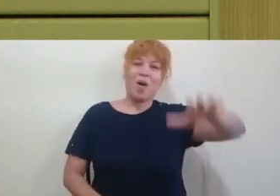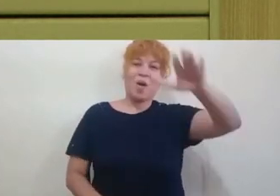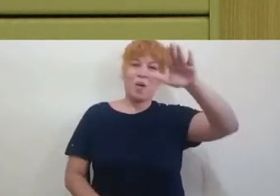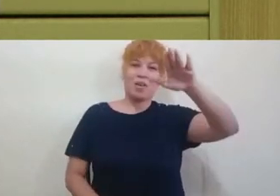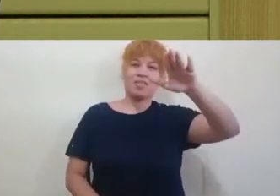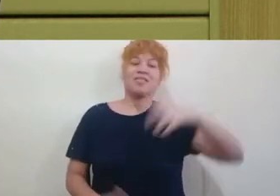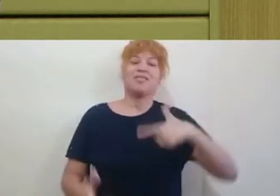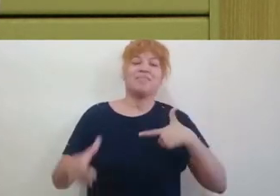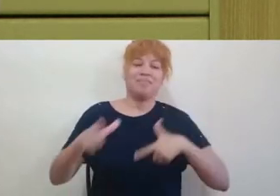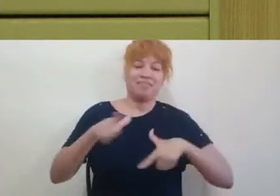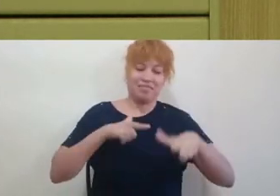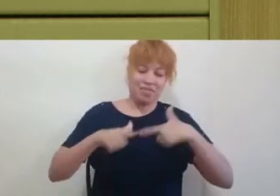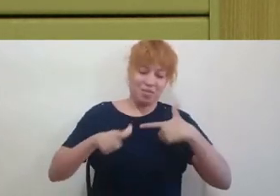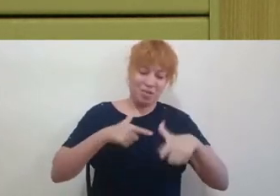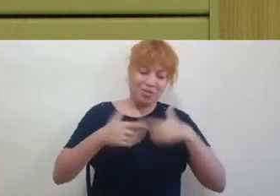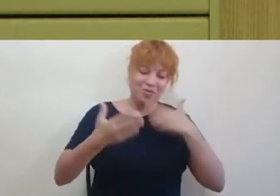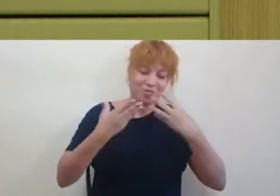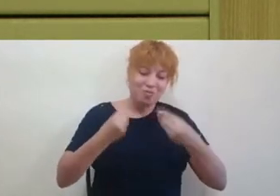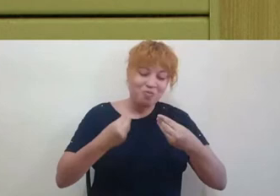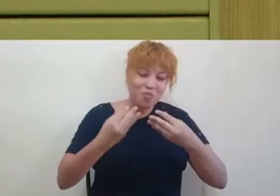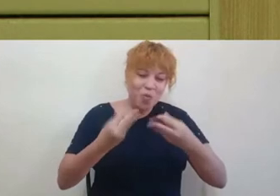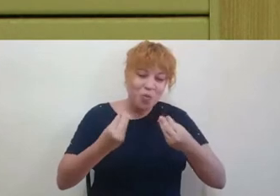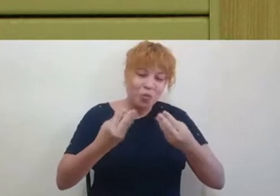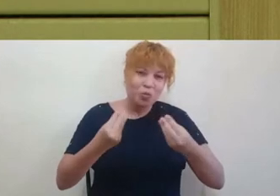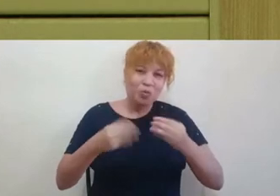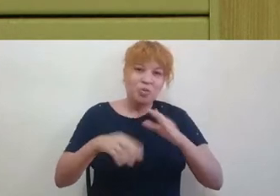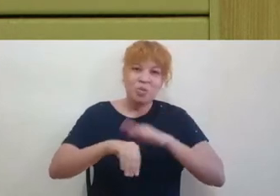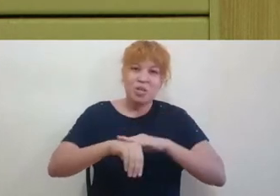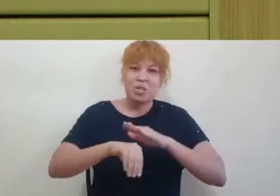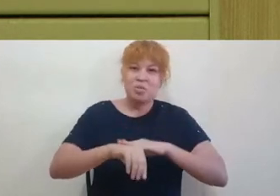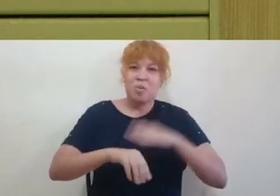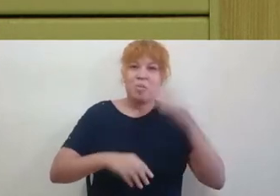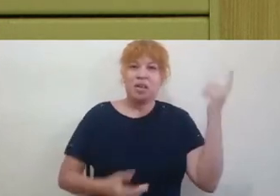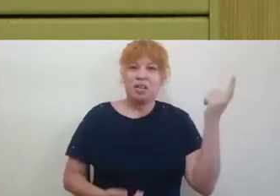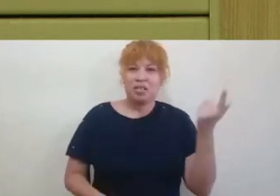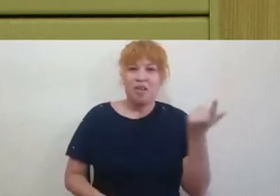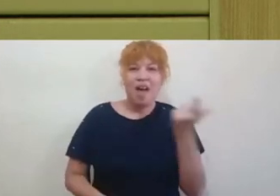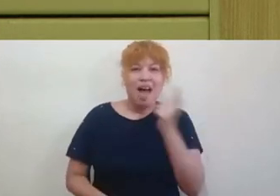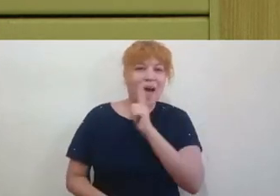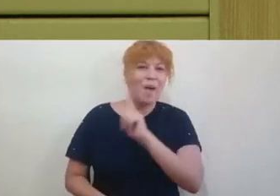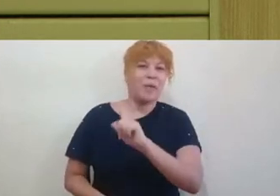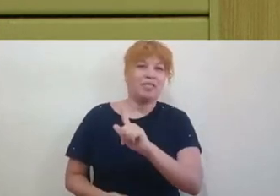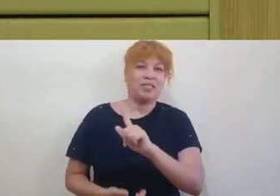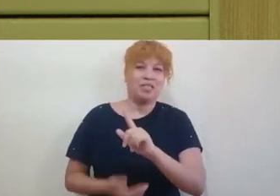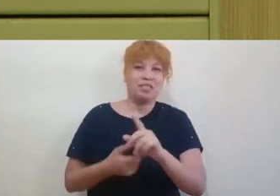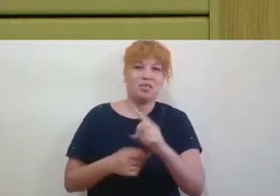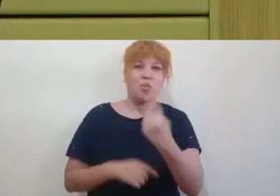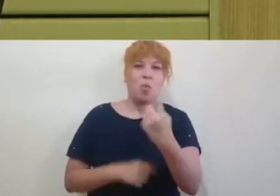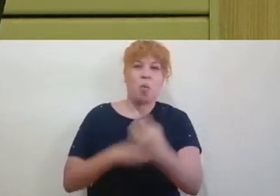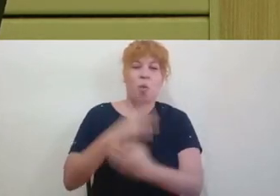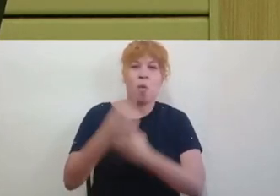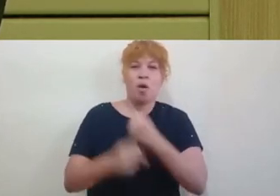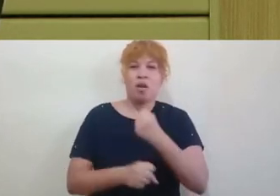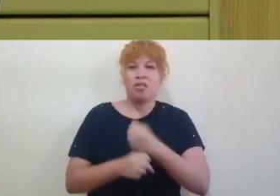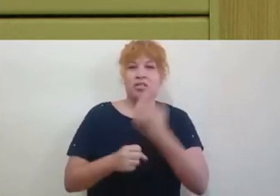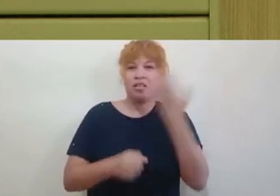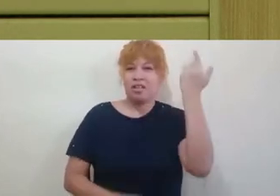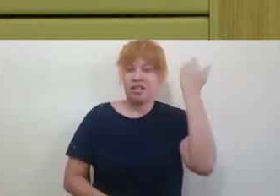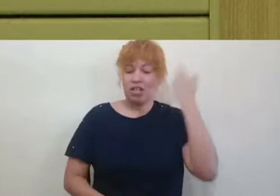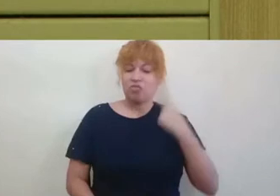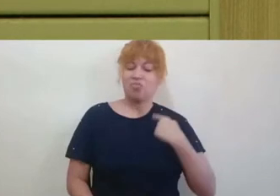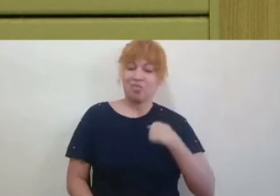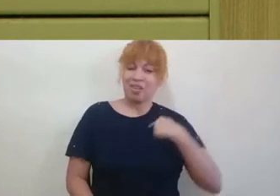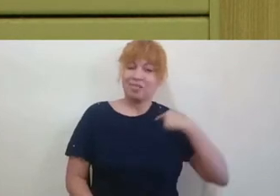em prática, nós decidimos os rumos dos nossos períodos letivos excepcionais. Mais